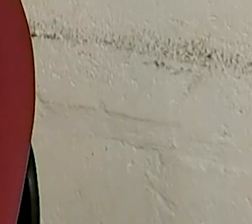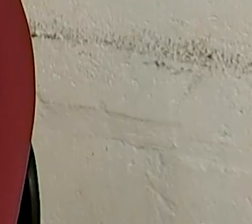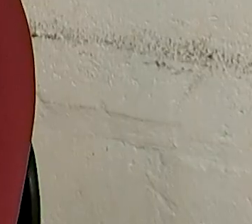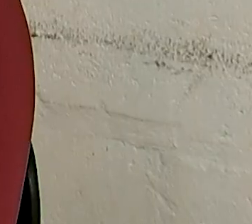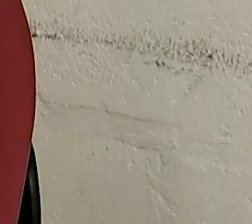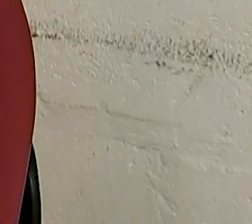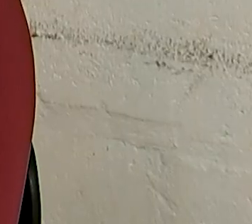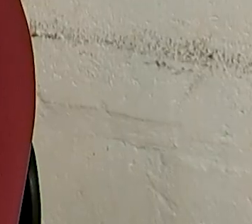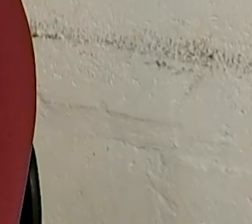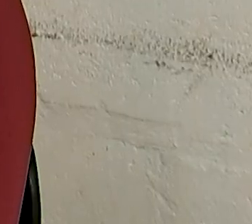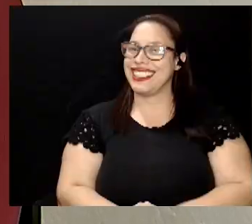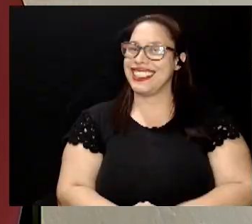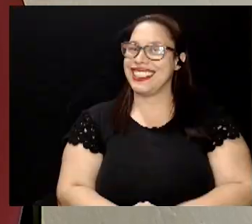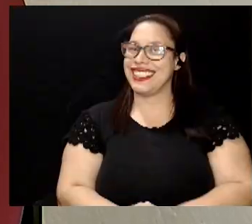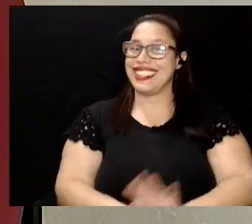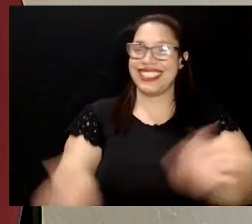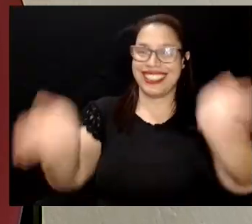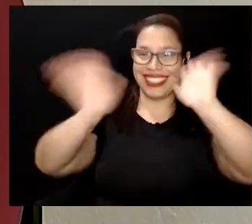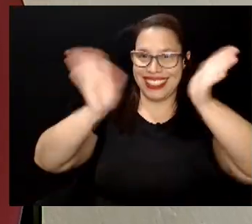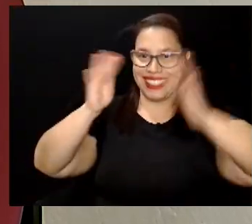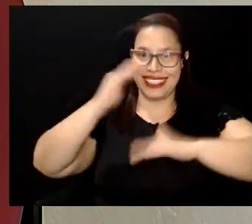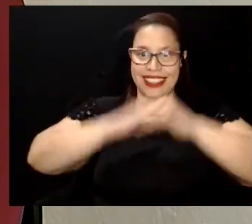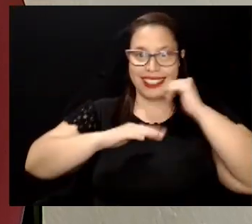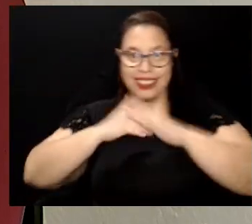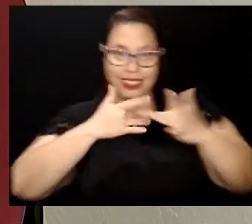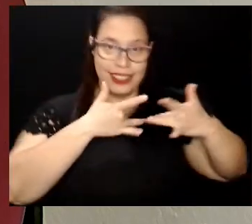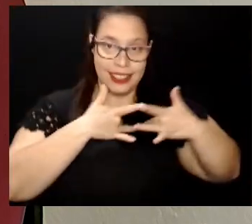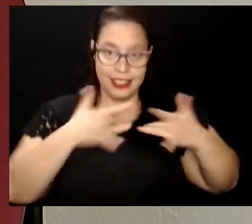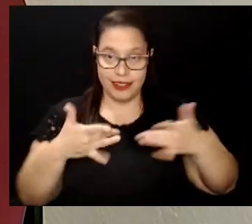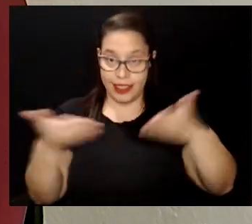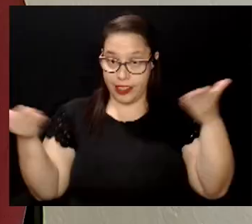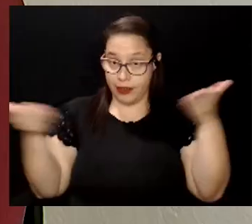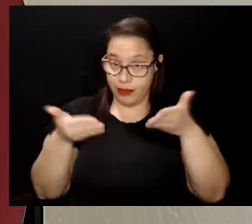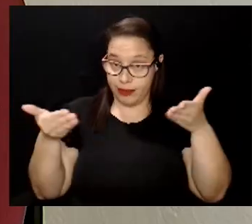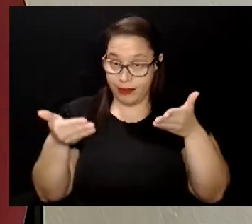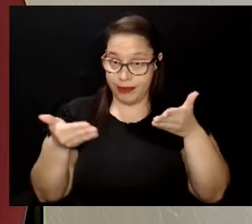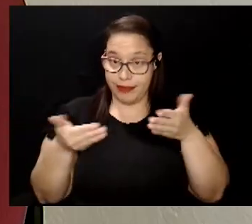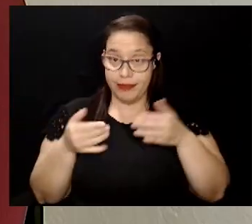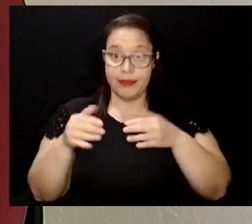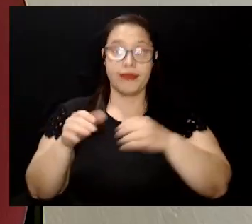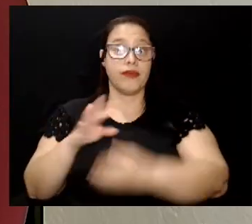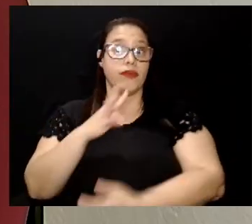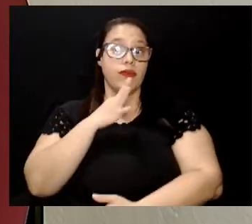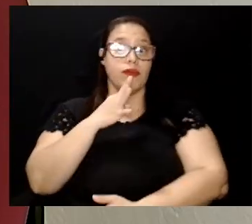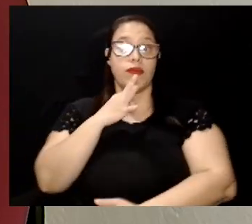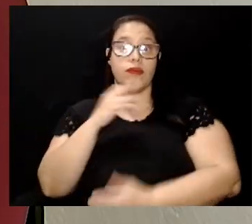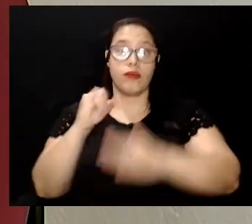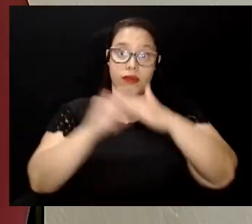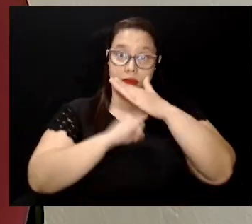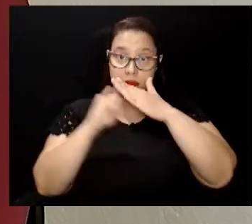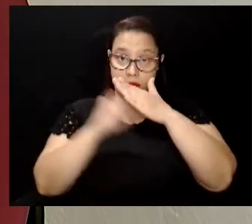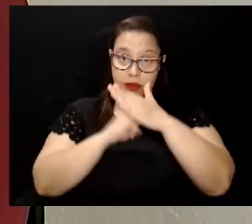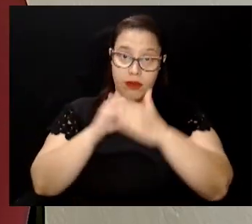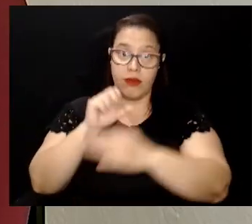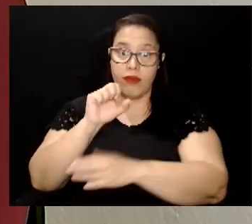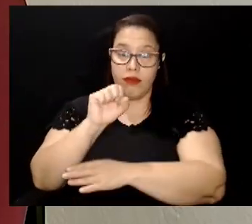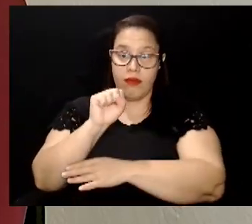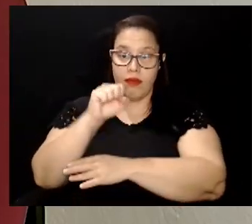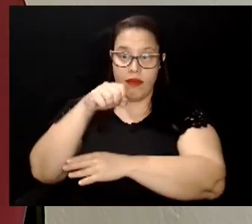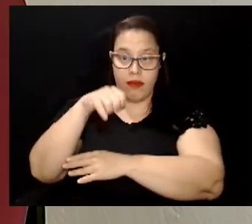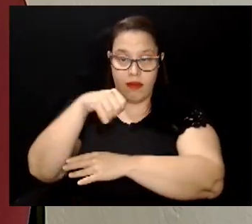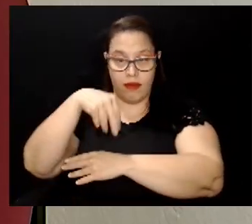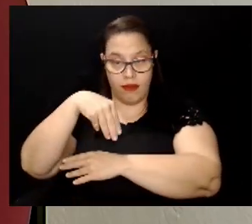Mãos Solidárias no ar. Hoje viemos conhecer o Instituto Semear, que fica no residencial Vila